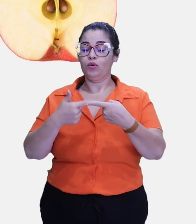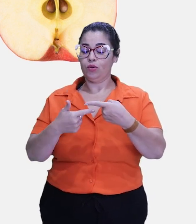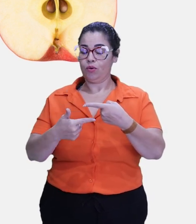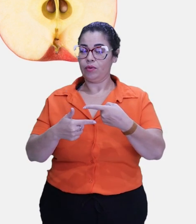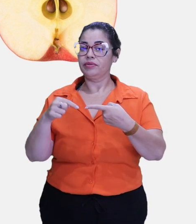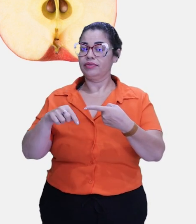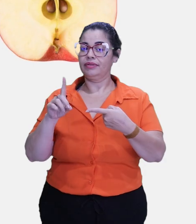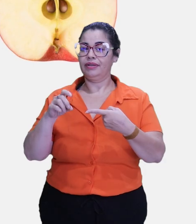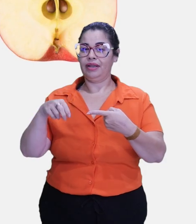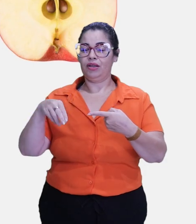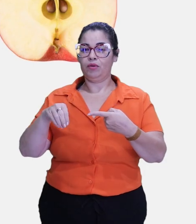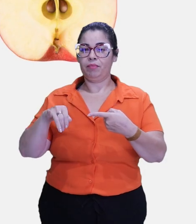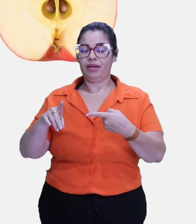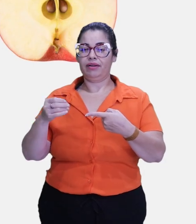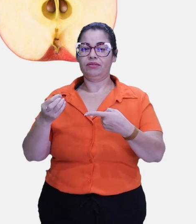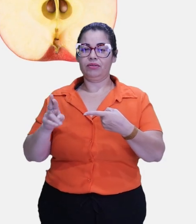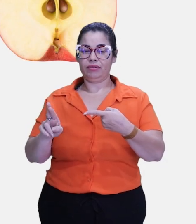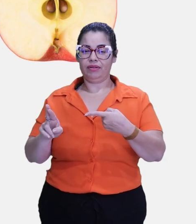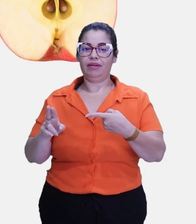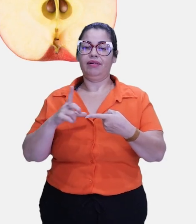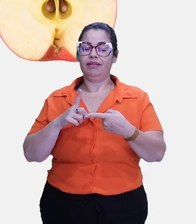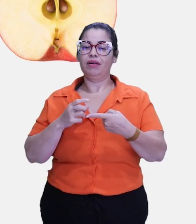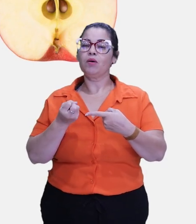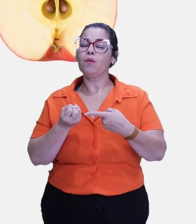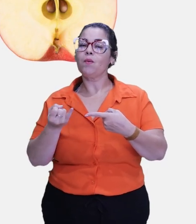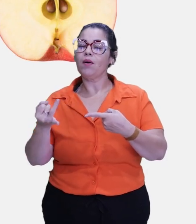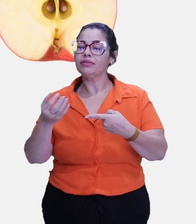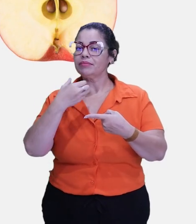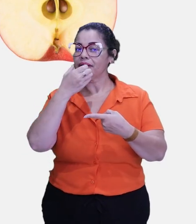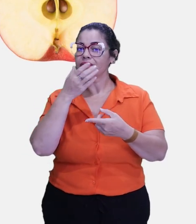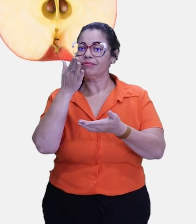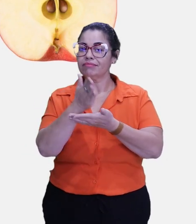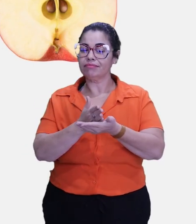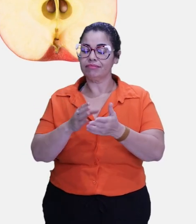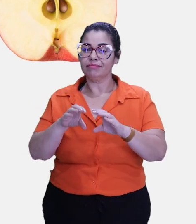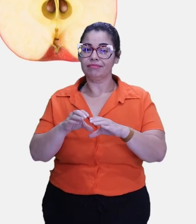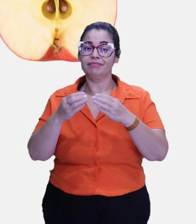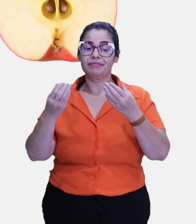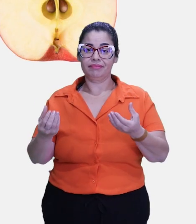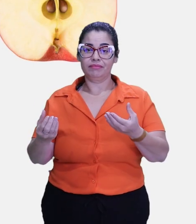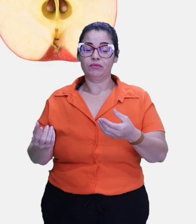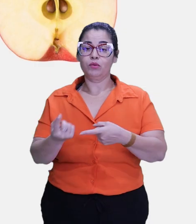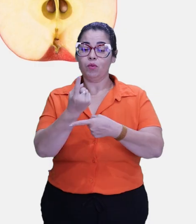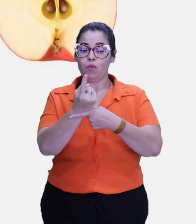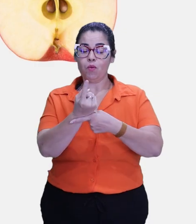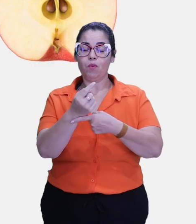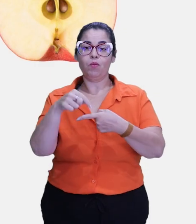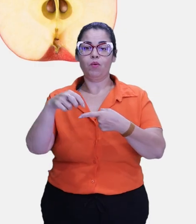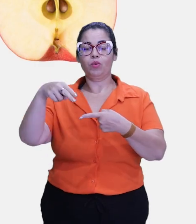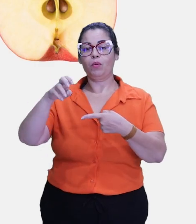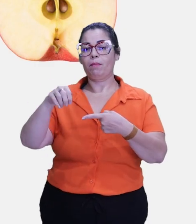o 2 é o denominador e representa em quantas partes a maçã foi dividida, e o 1 é